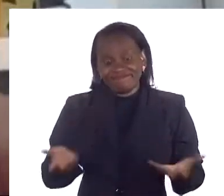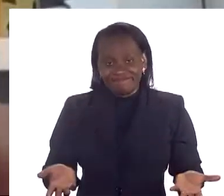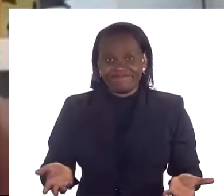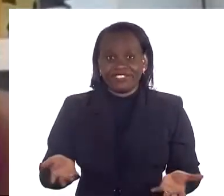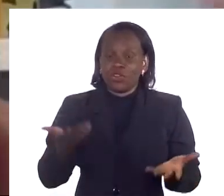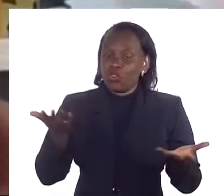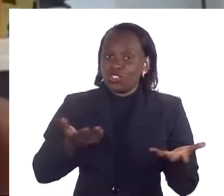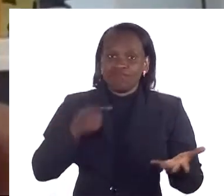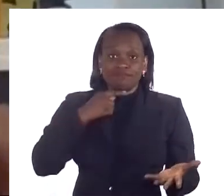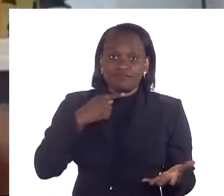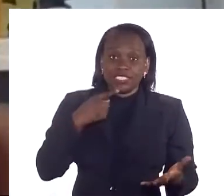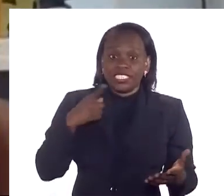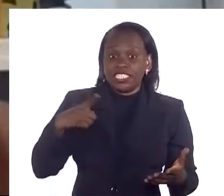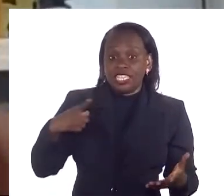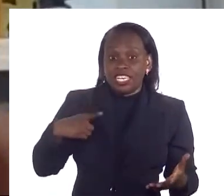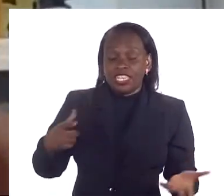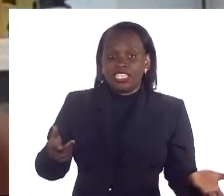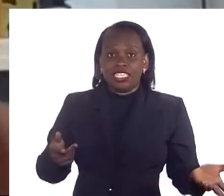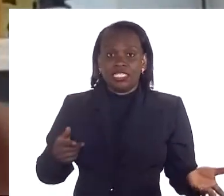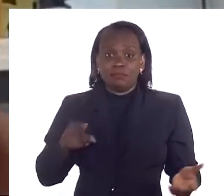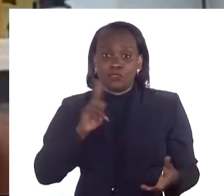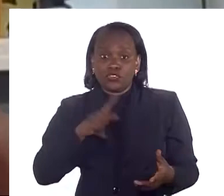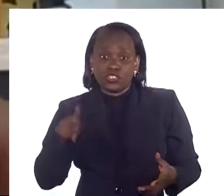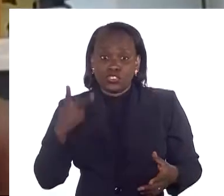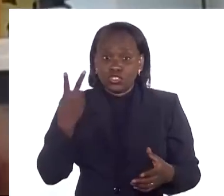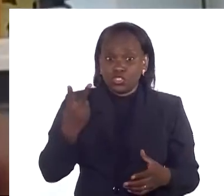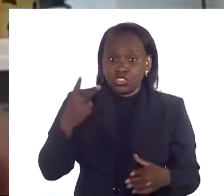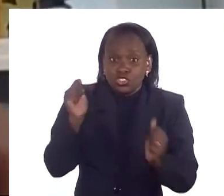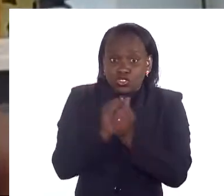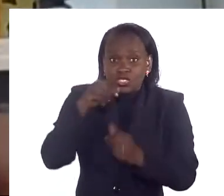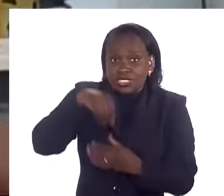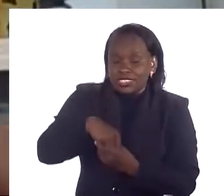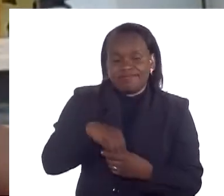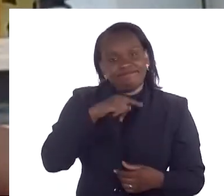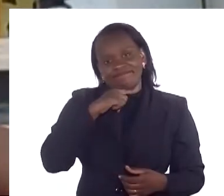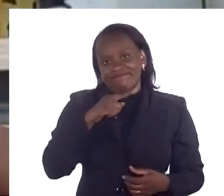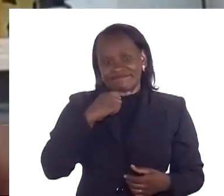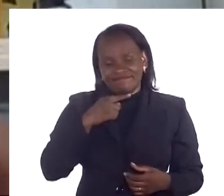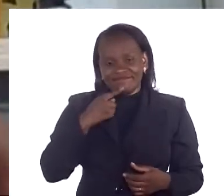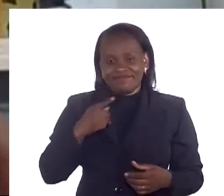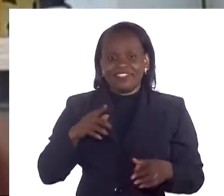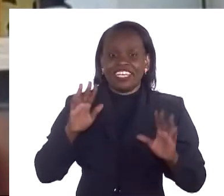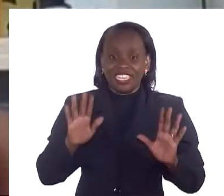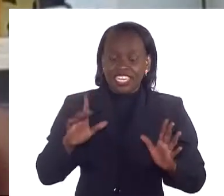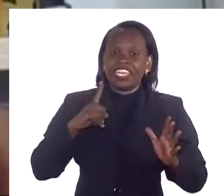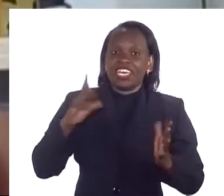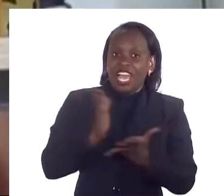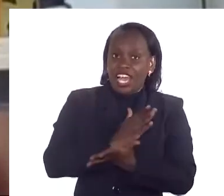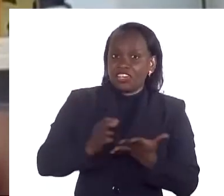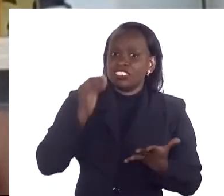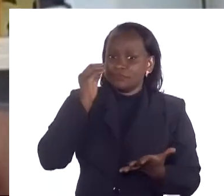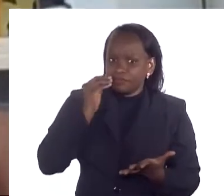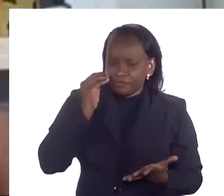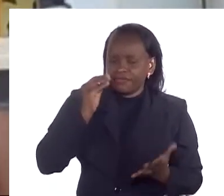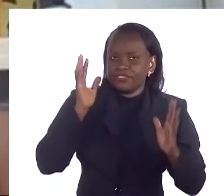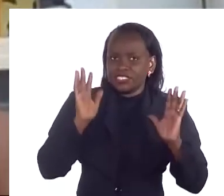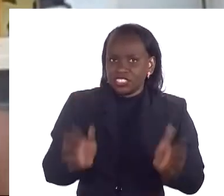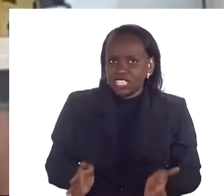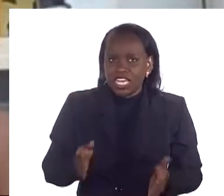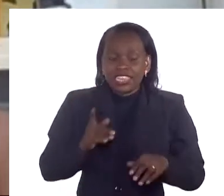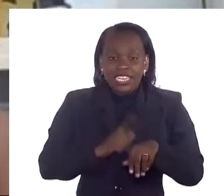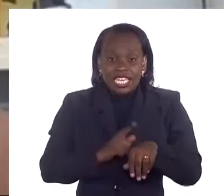não conseguimos hoje dispor de estar com 2 profissionais do mesmo espaço, né? A gente tem algumas experiências